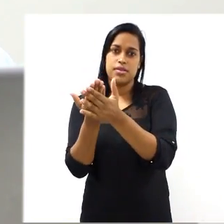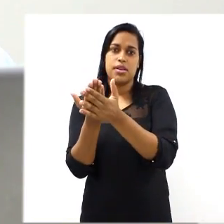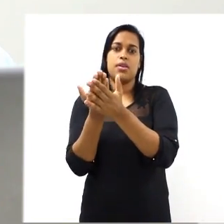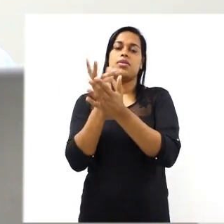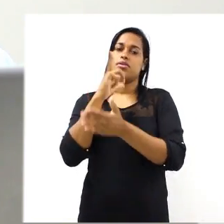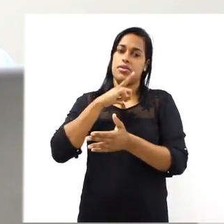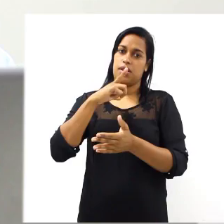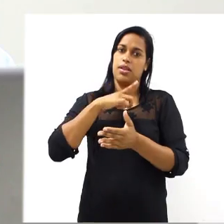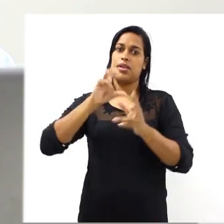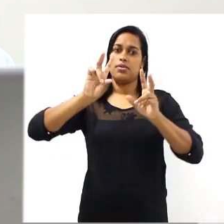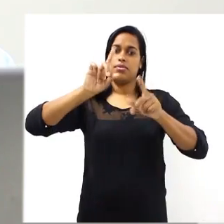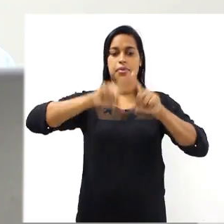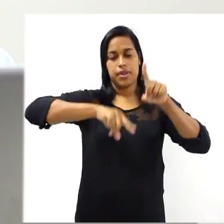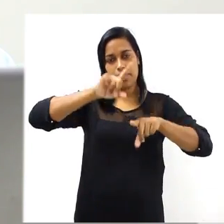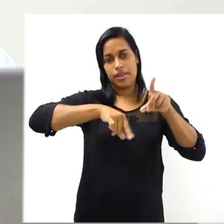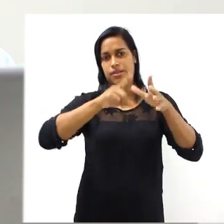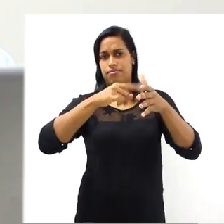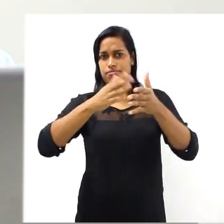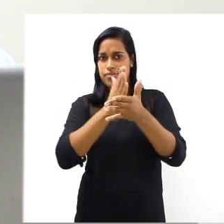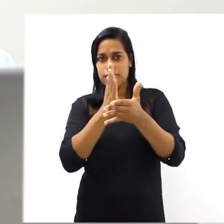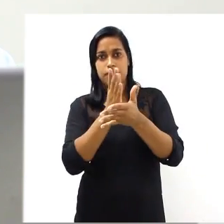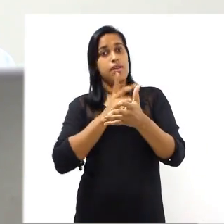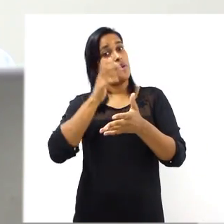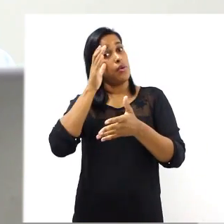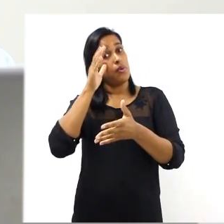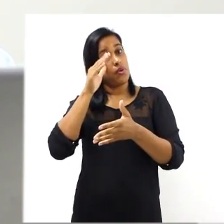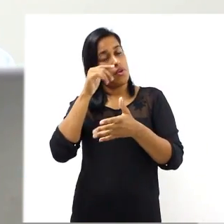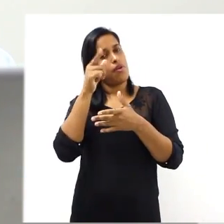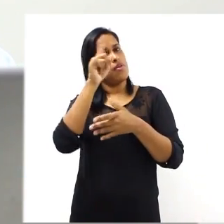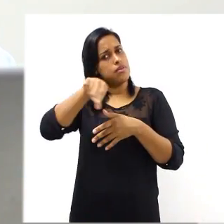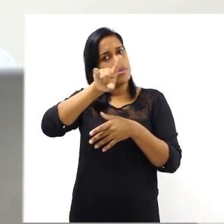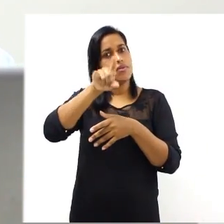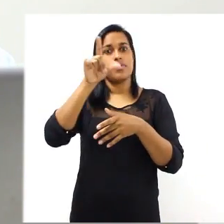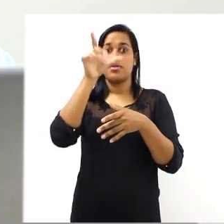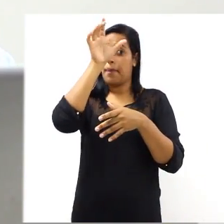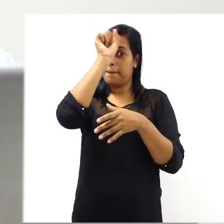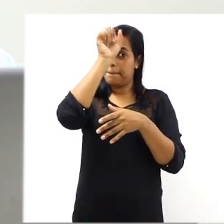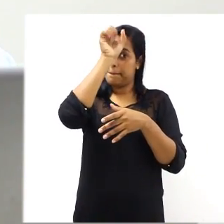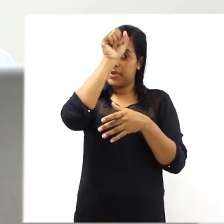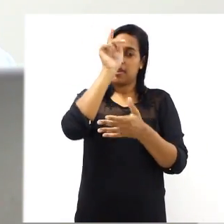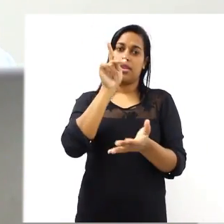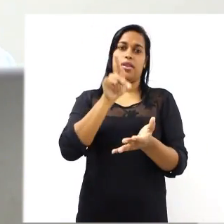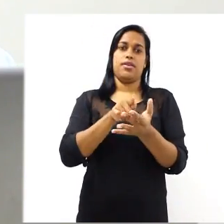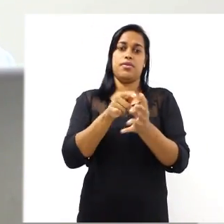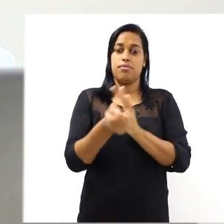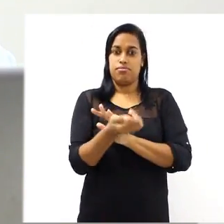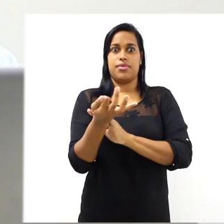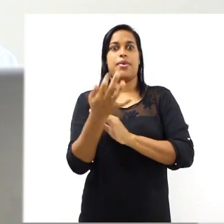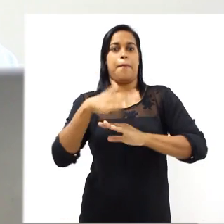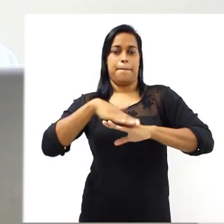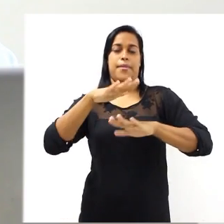que temos aqui de material, seja curioso para você aprender quanto mais melhor.